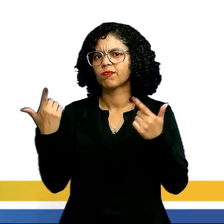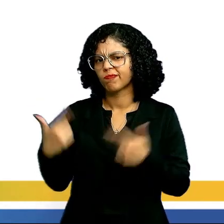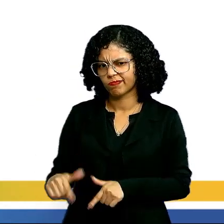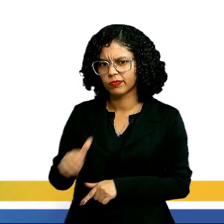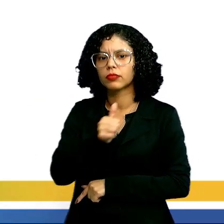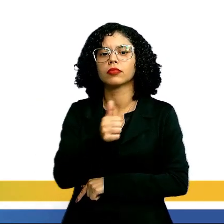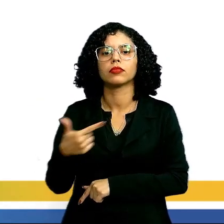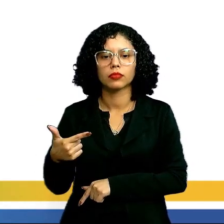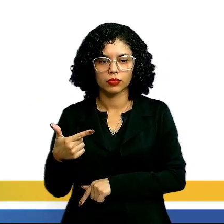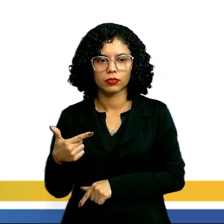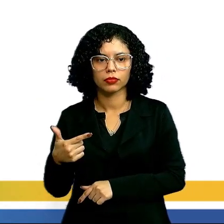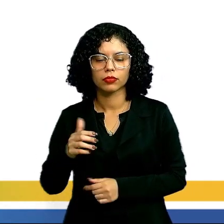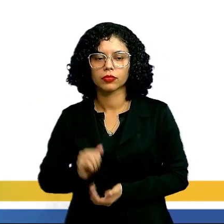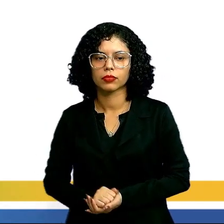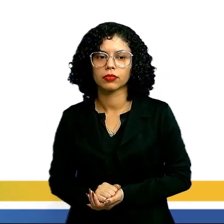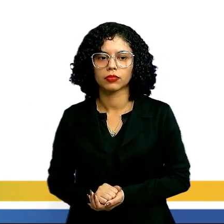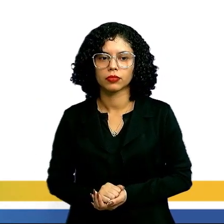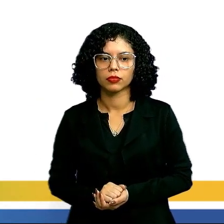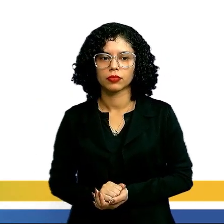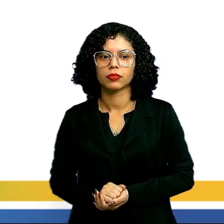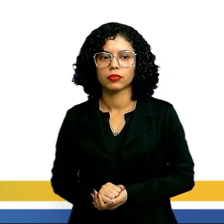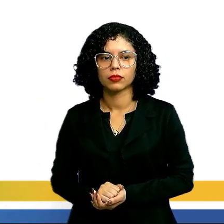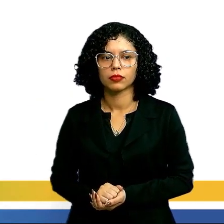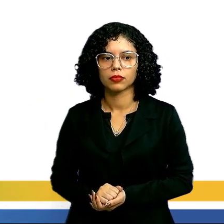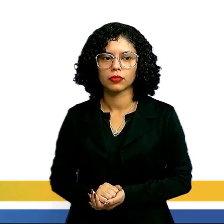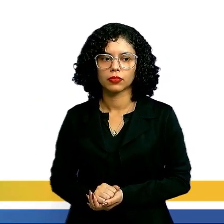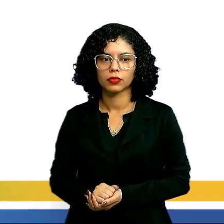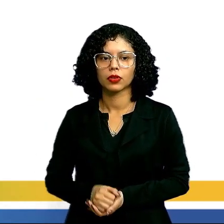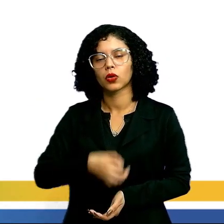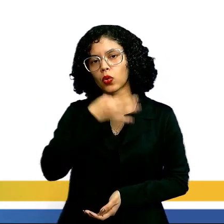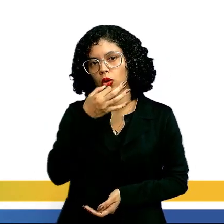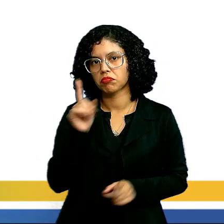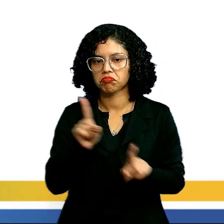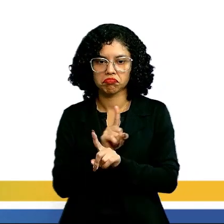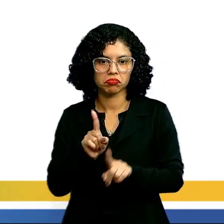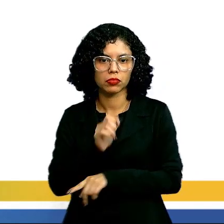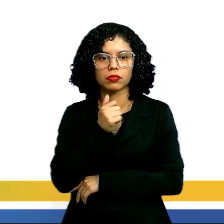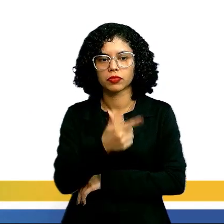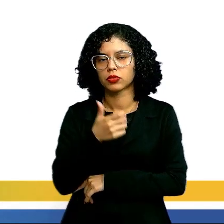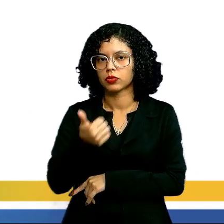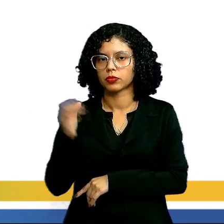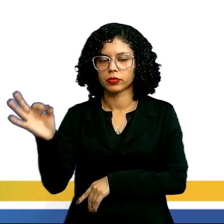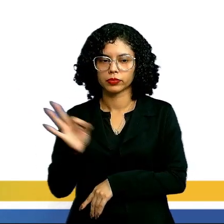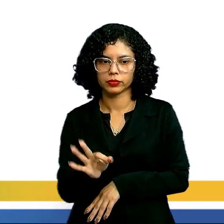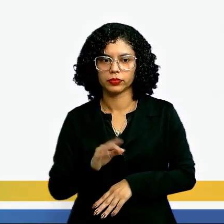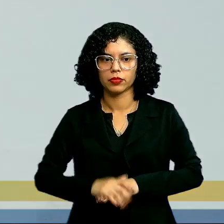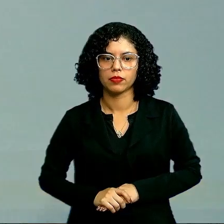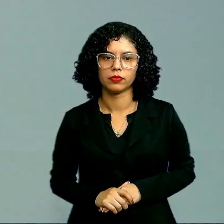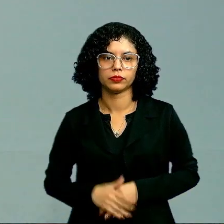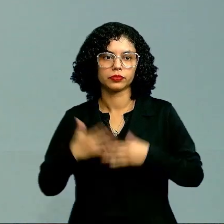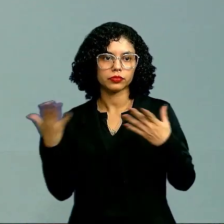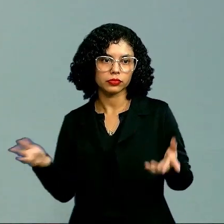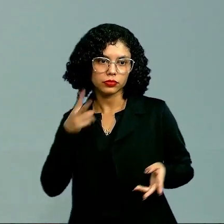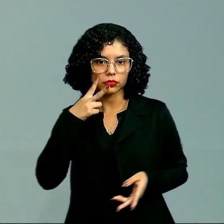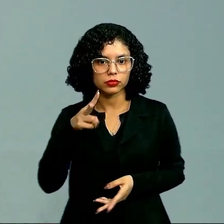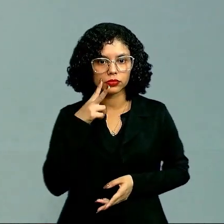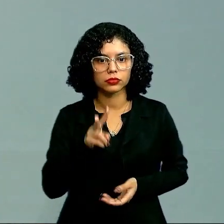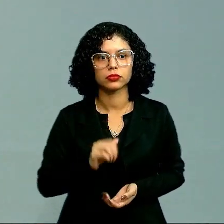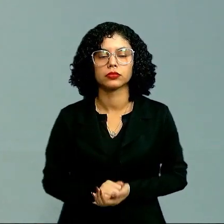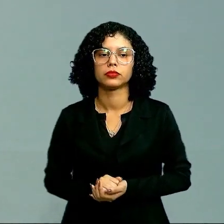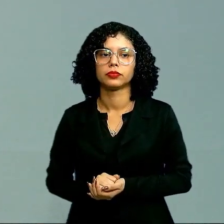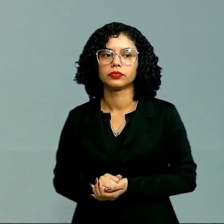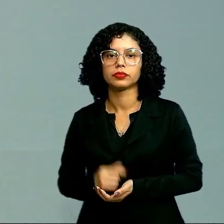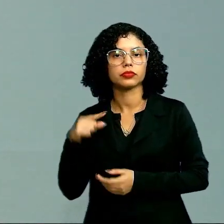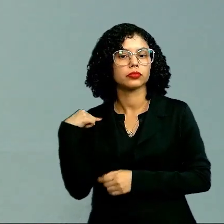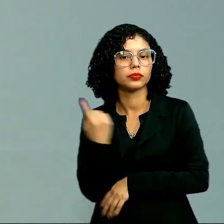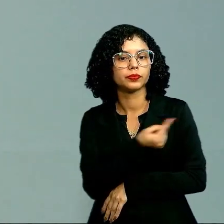Chato, 12%. E não opinaram, 21%. Então podemos ver que